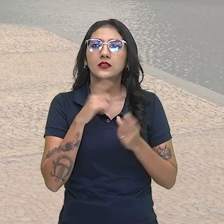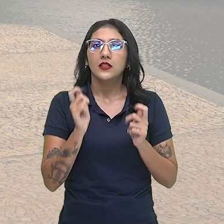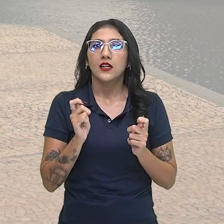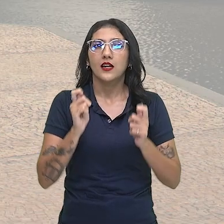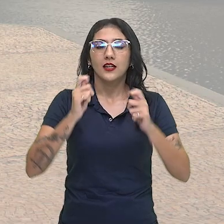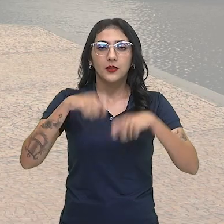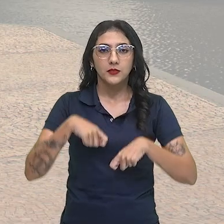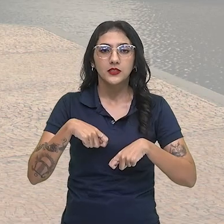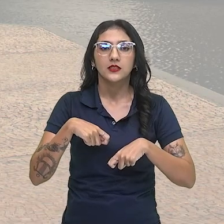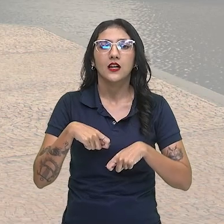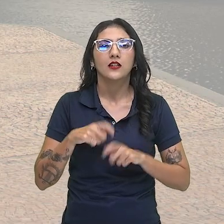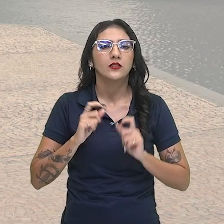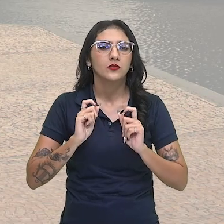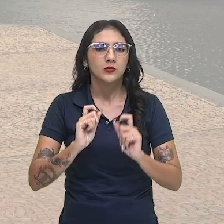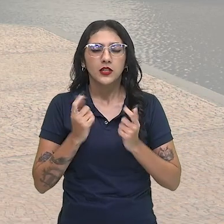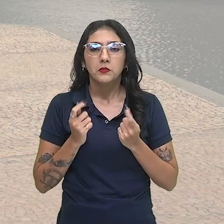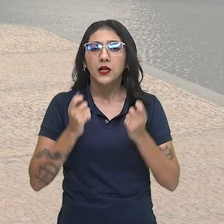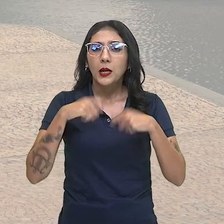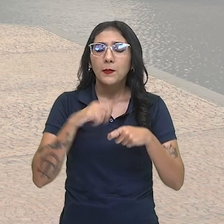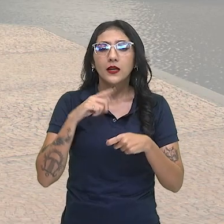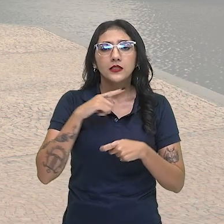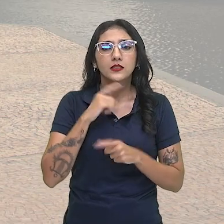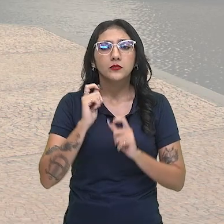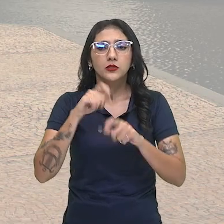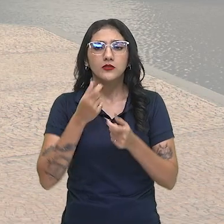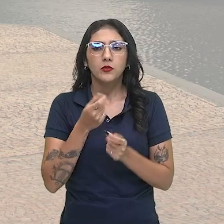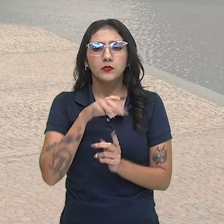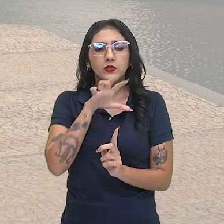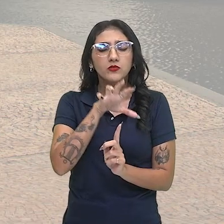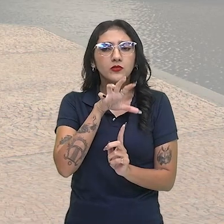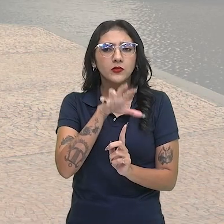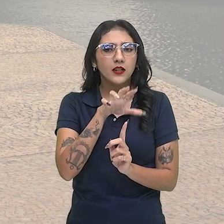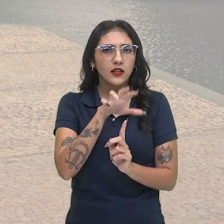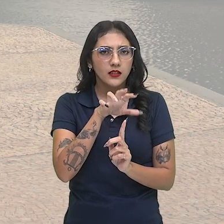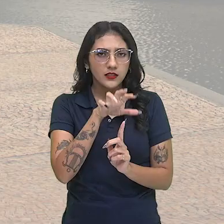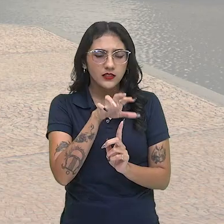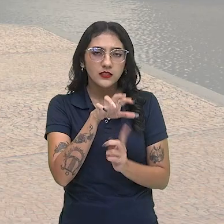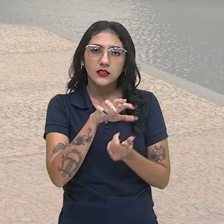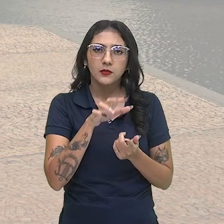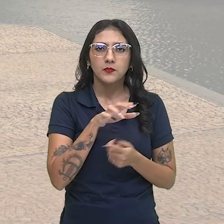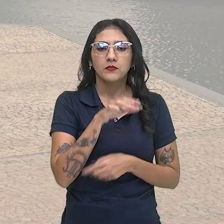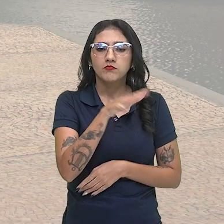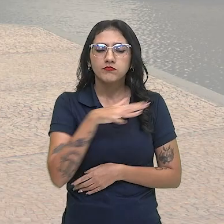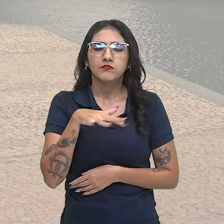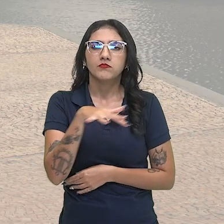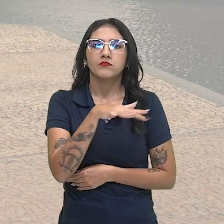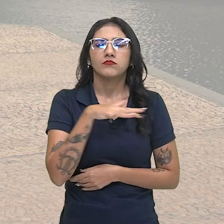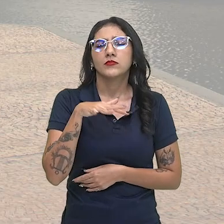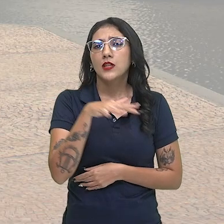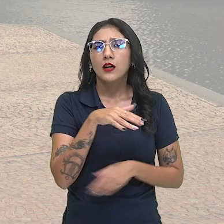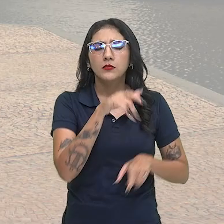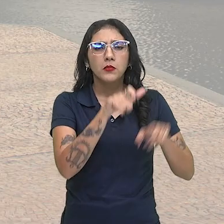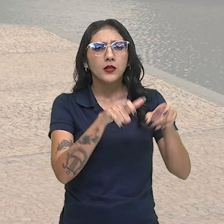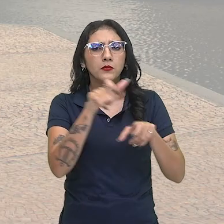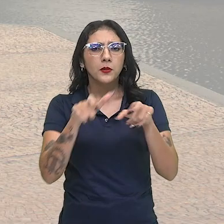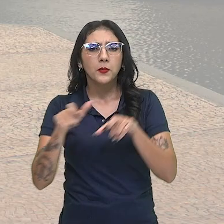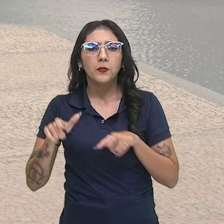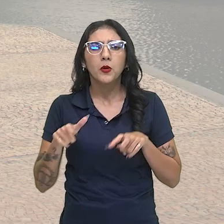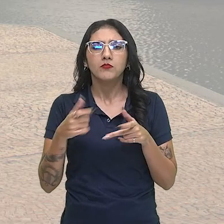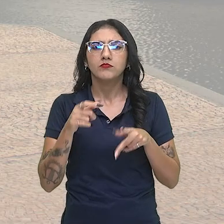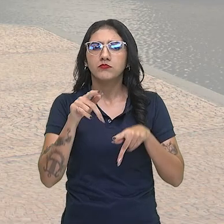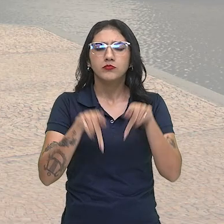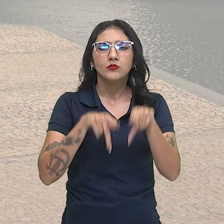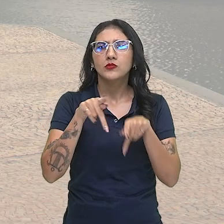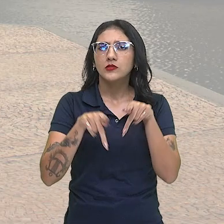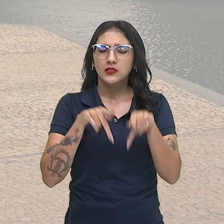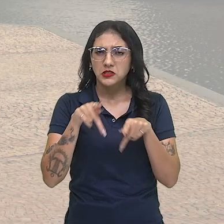possibilidade de exercer influência sobre a conduta de outros, né? Ou